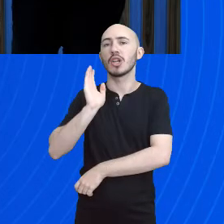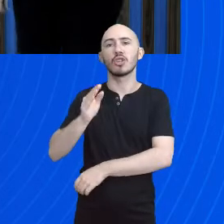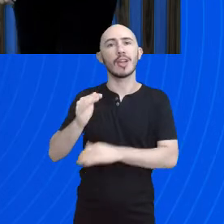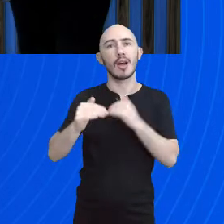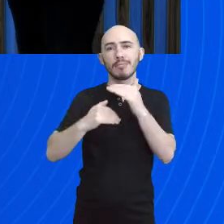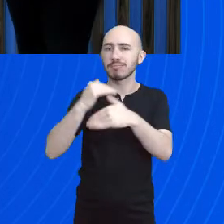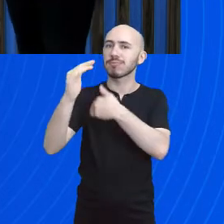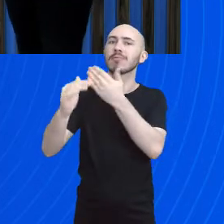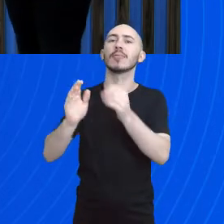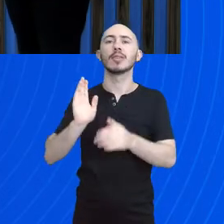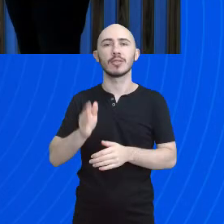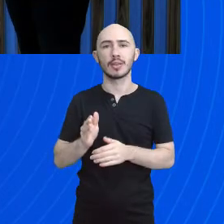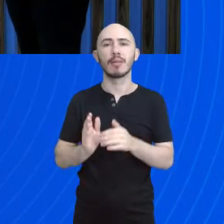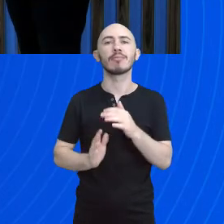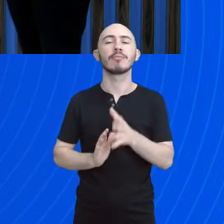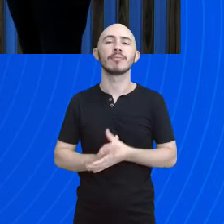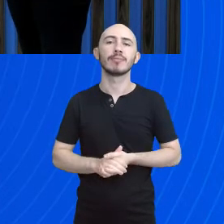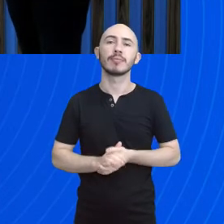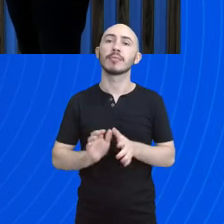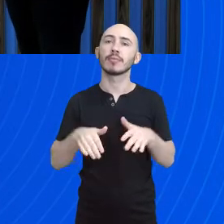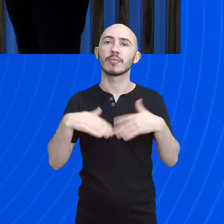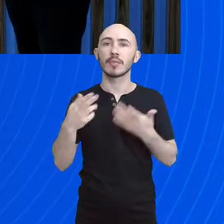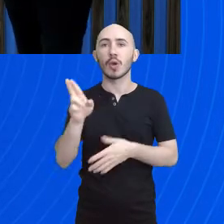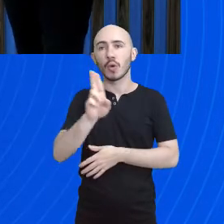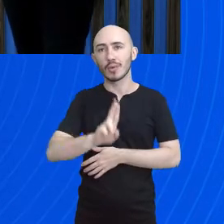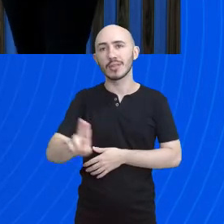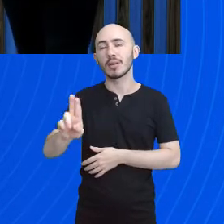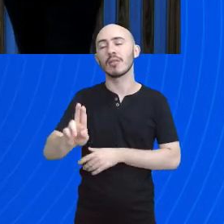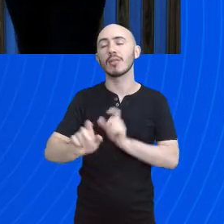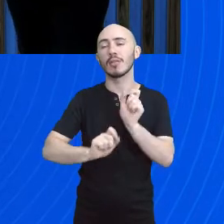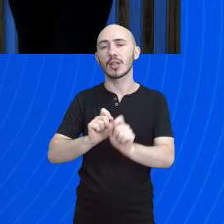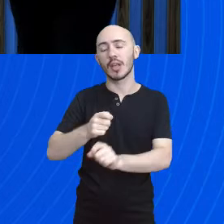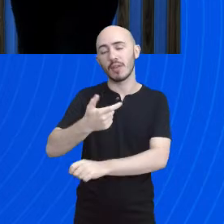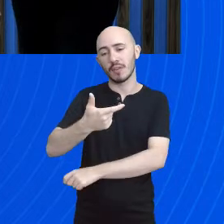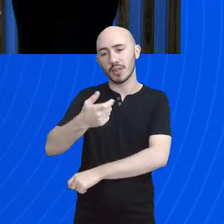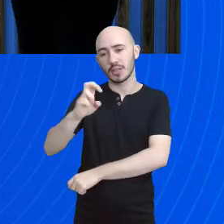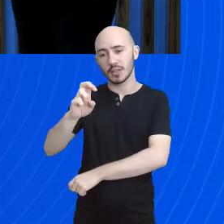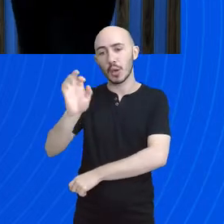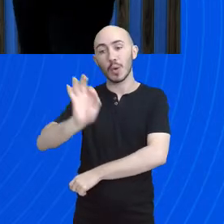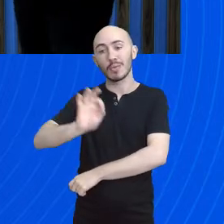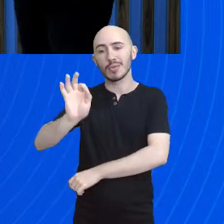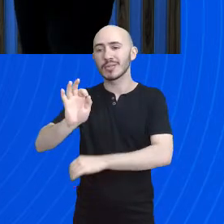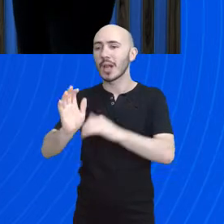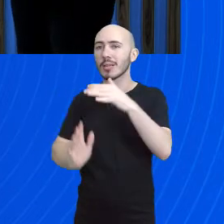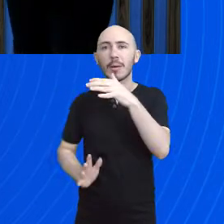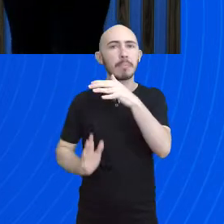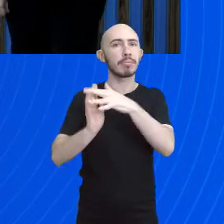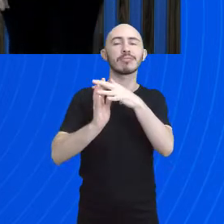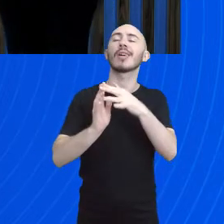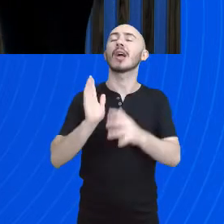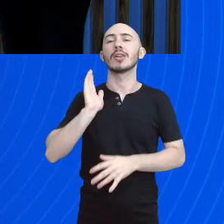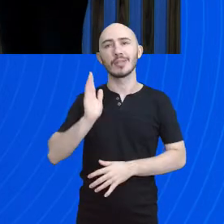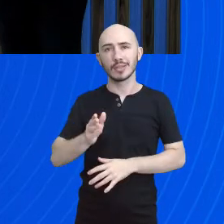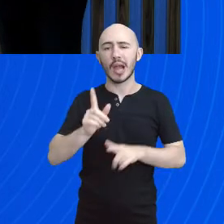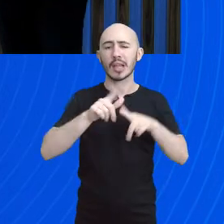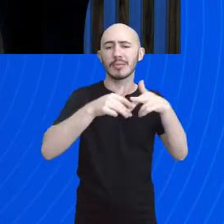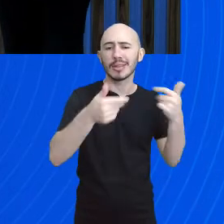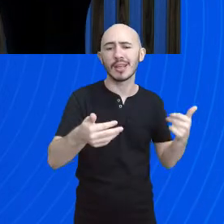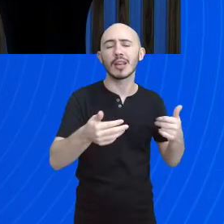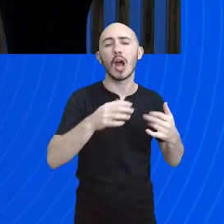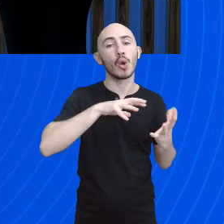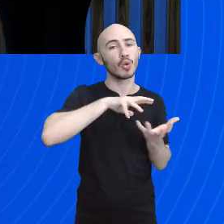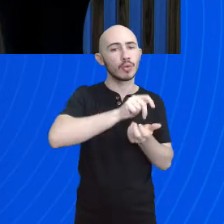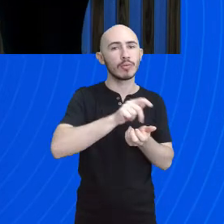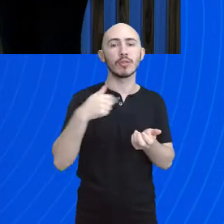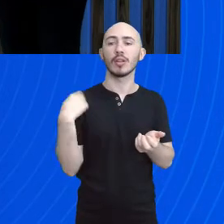maior aí, tá? Então, ó, consumo de 25% acima do limite dos recursos do planeta. Sabe o que isso